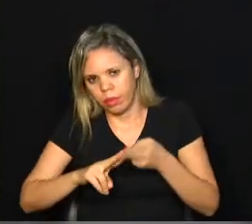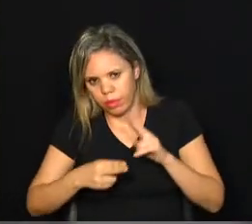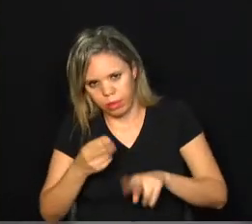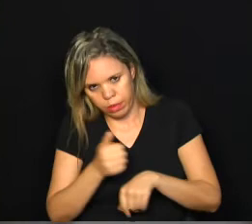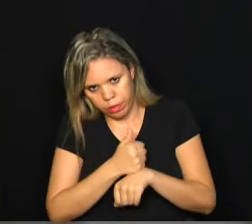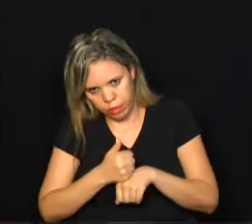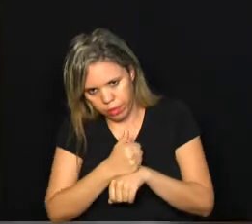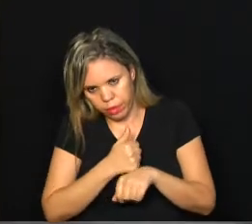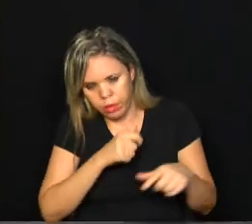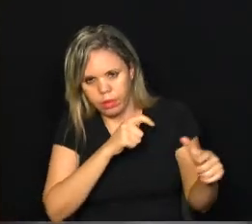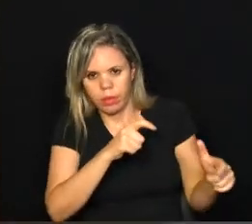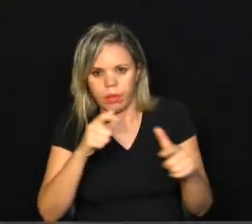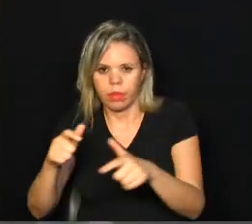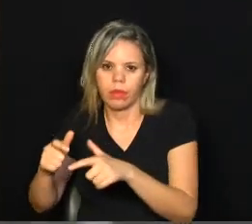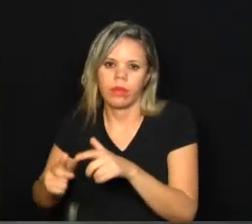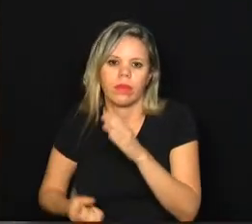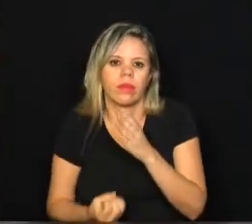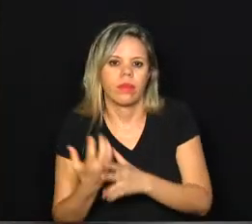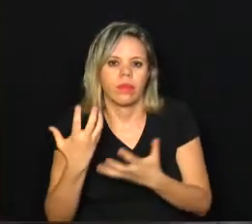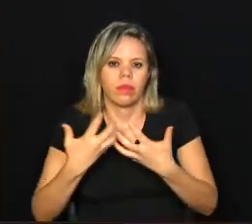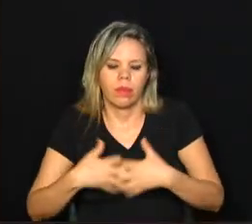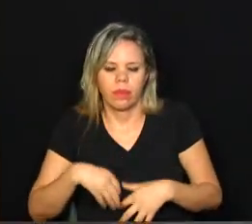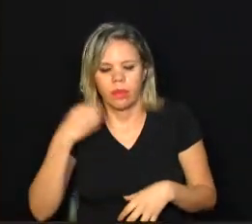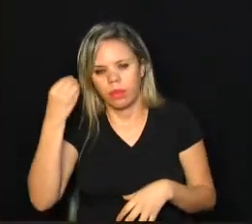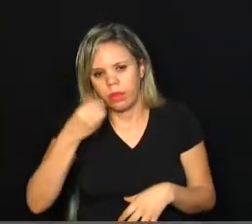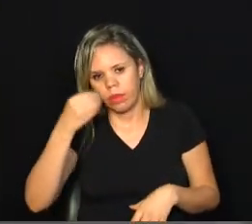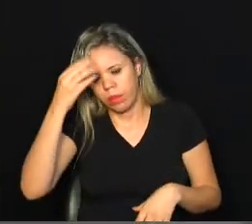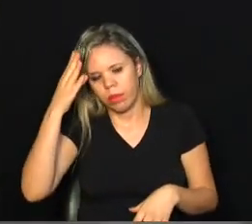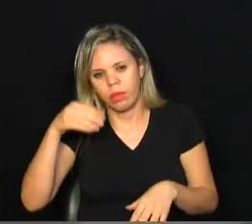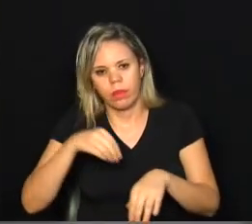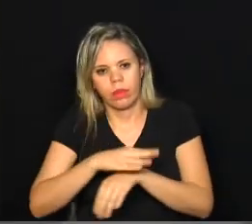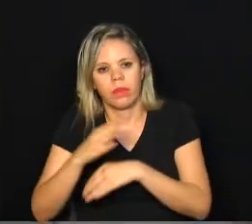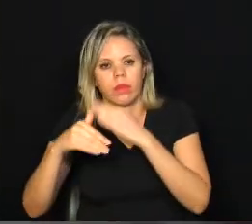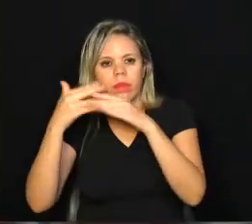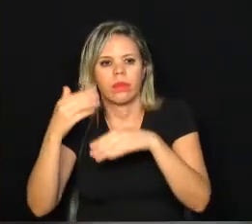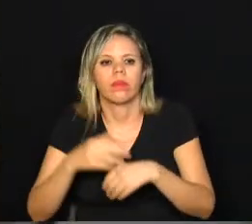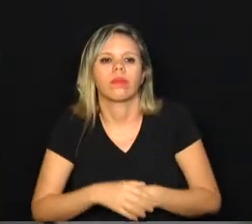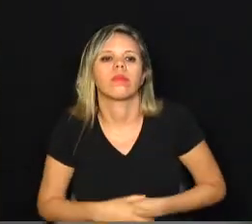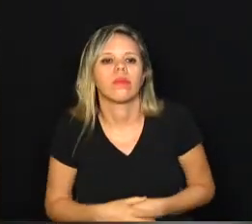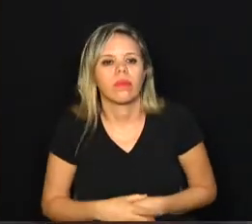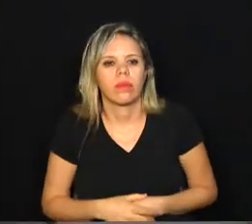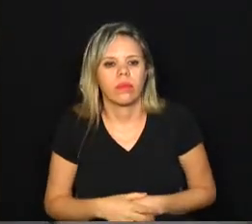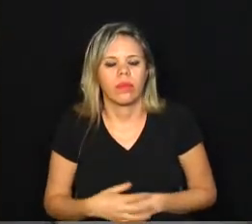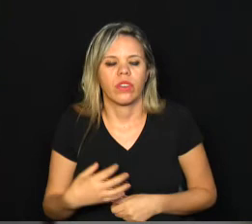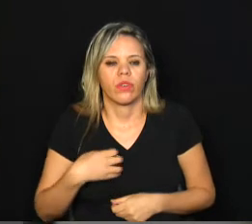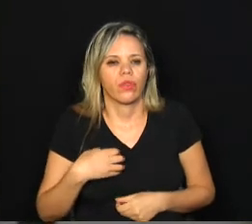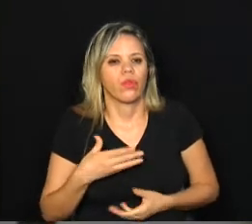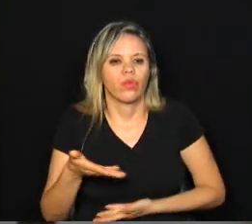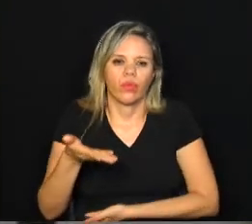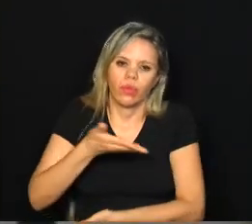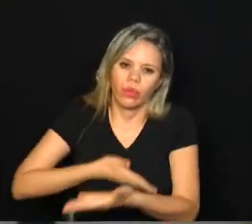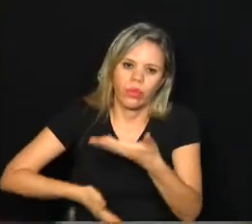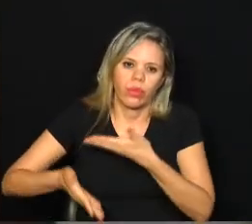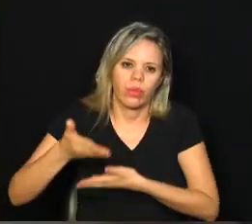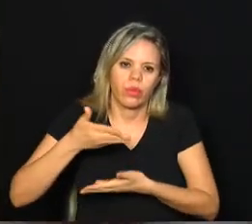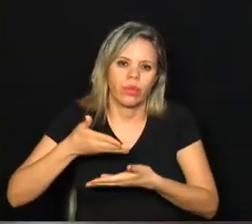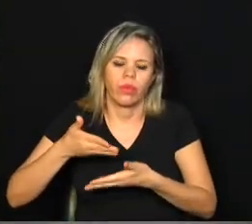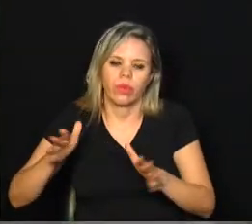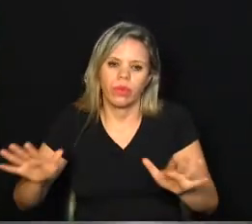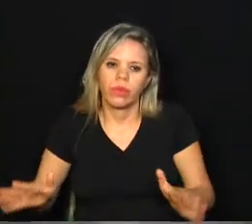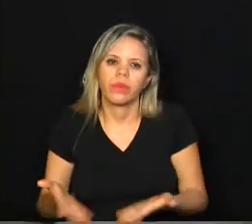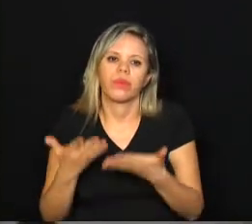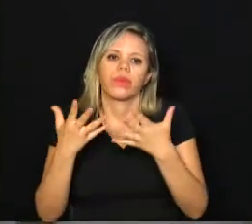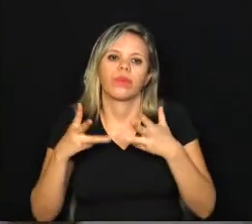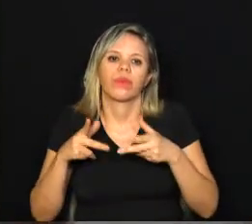ter os lugares onde se produz esse conhecimento, que se tenta desenvolver esse conhecimento, e maneira de interação entre eles. Então, promover